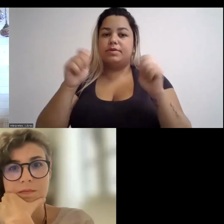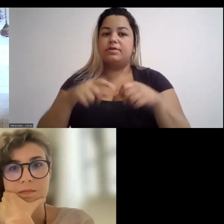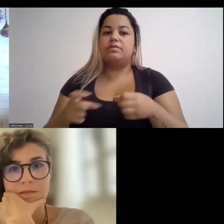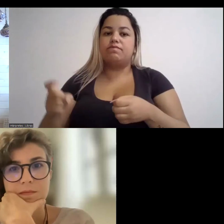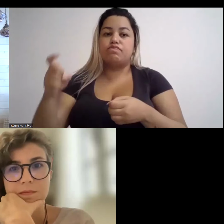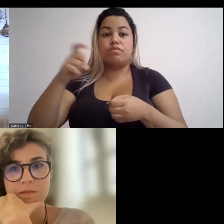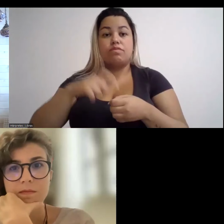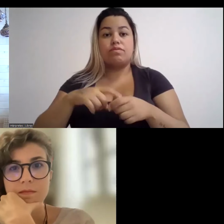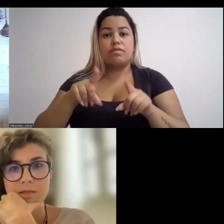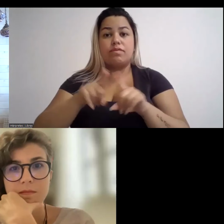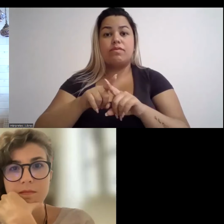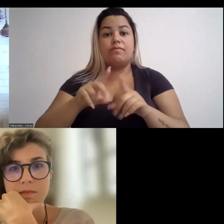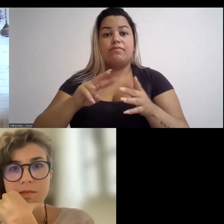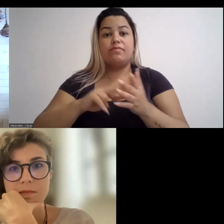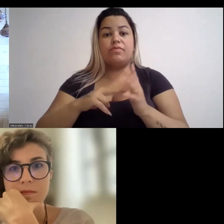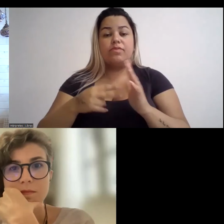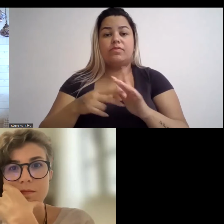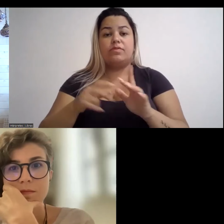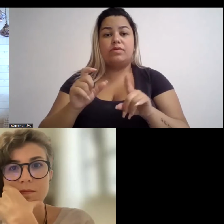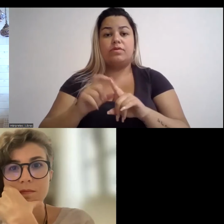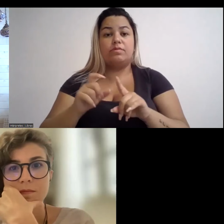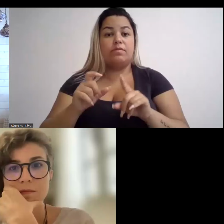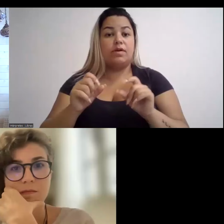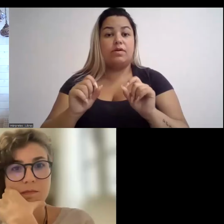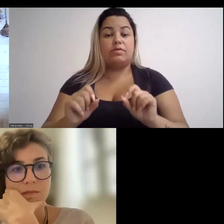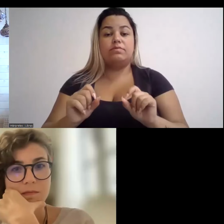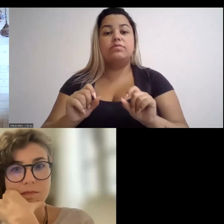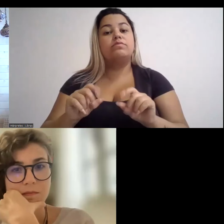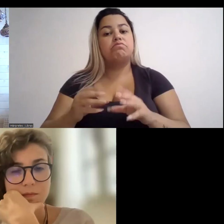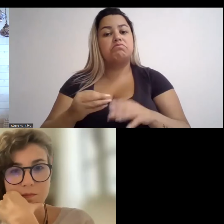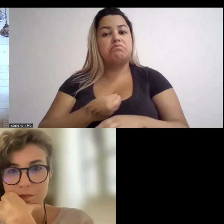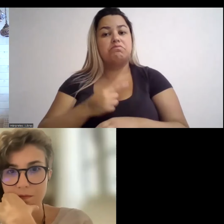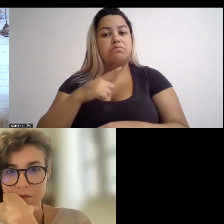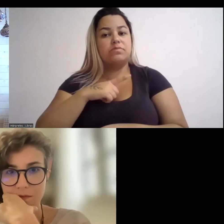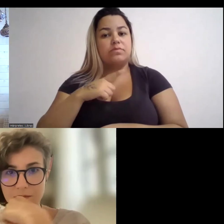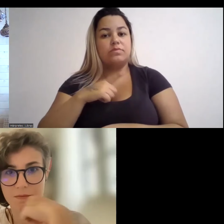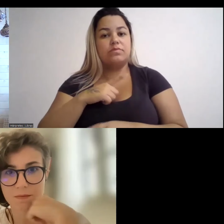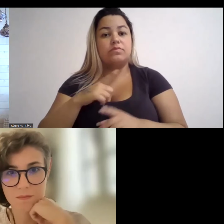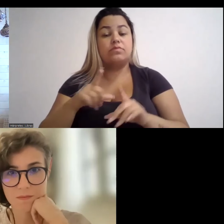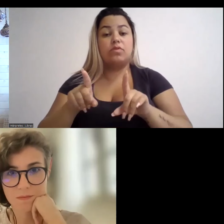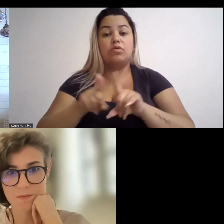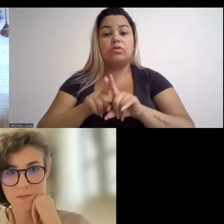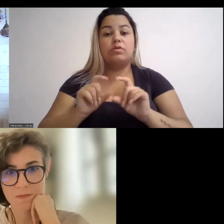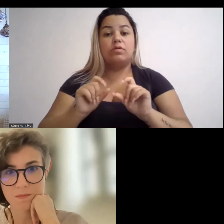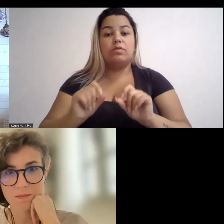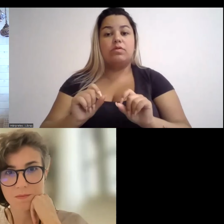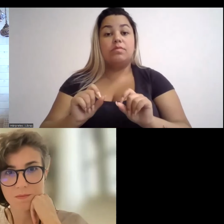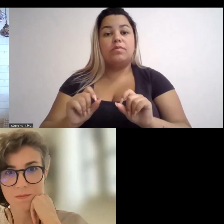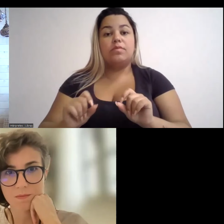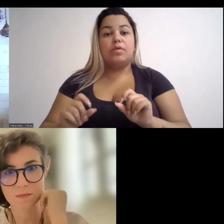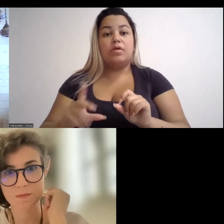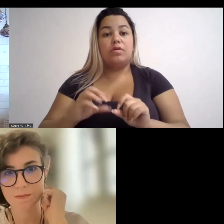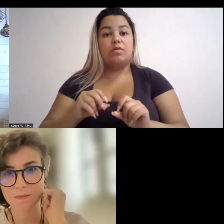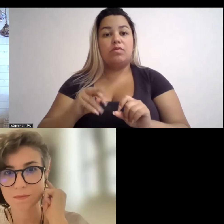o sentido da palavra cultivo, não é? Presente na empresa da Ildma, né? O cultivo e o cultus,